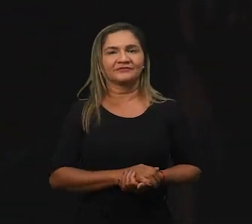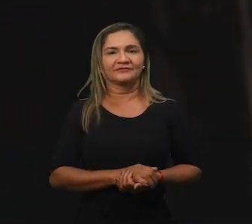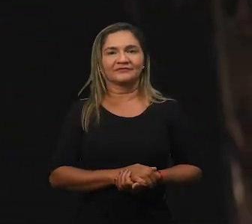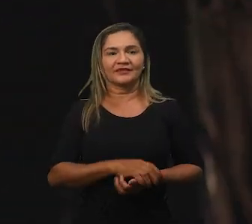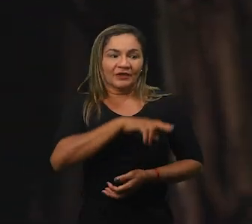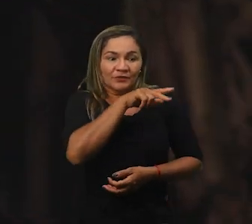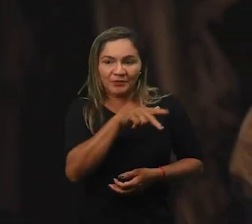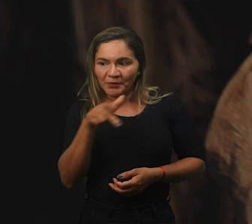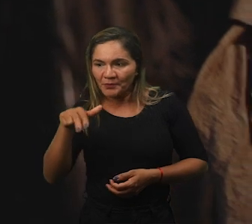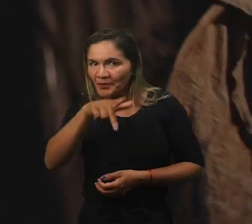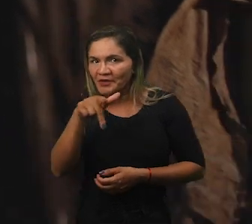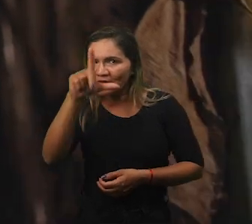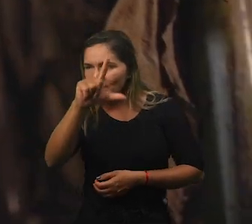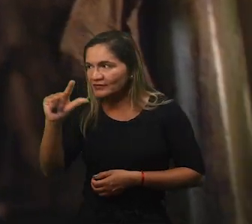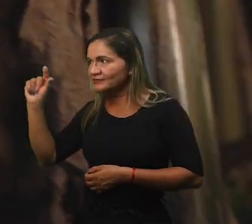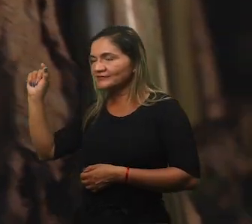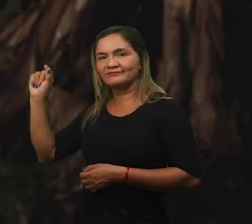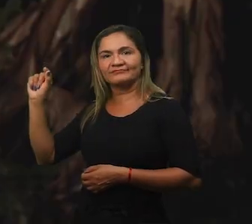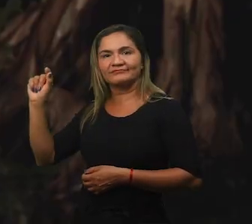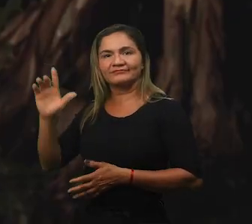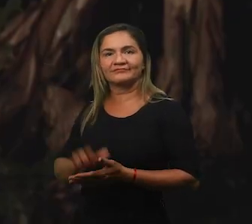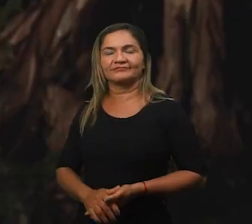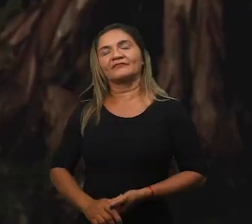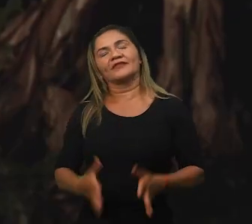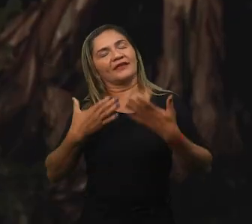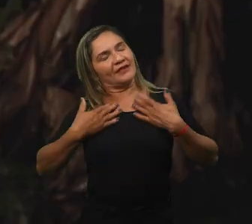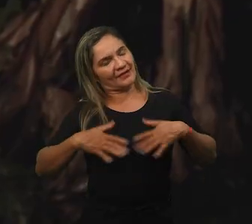Calma, vai dar certo. Aqui.